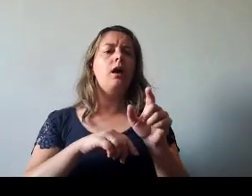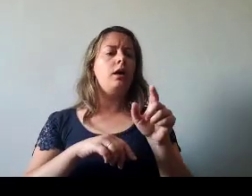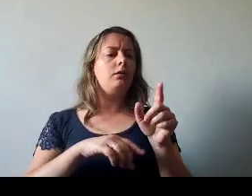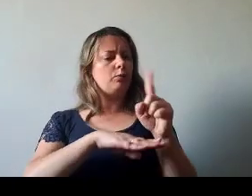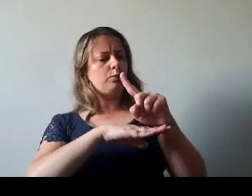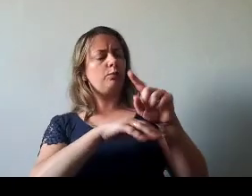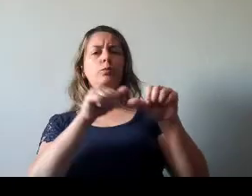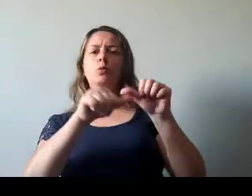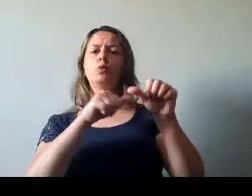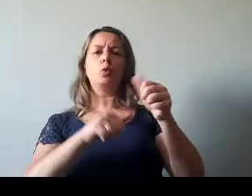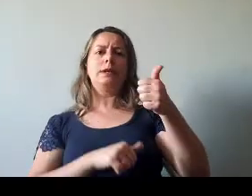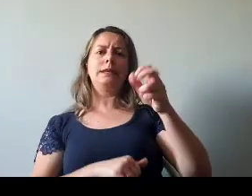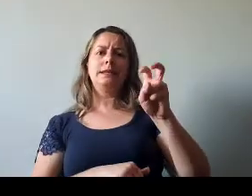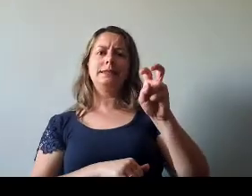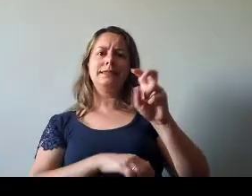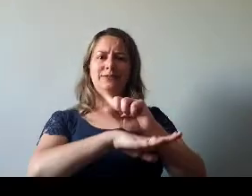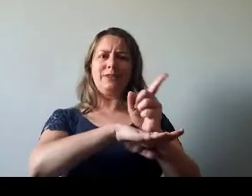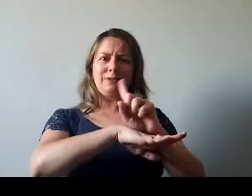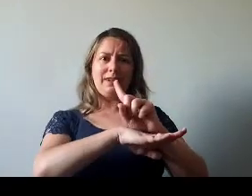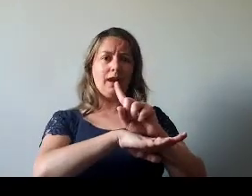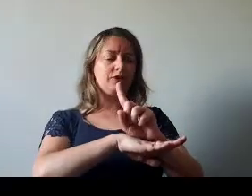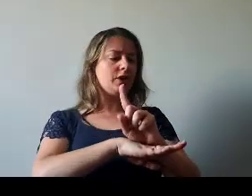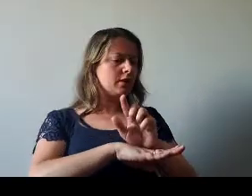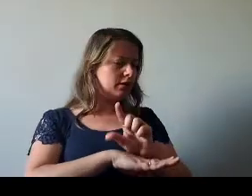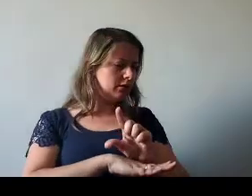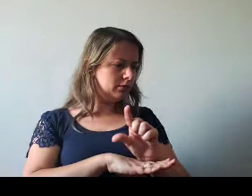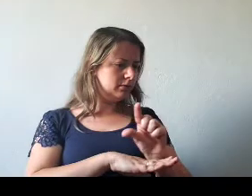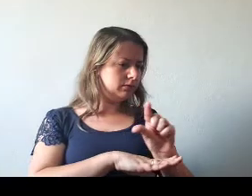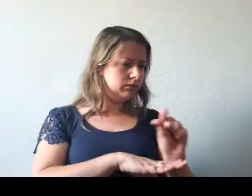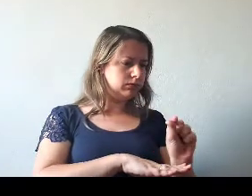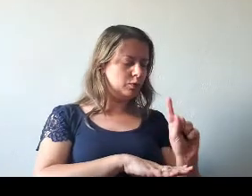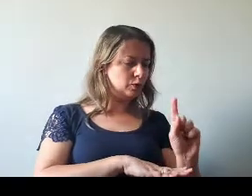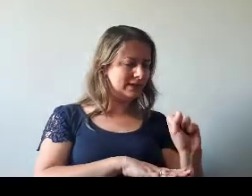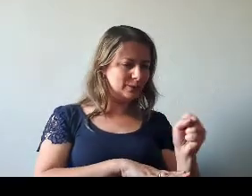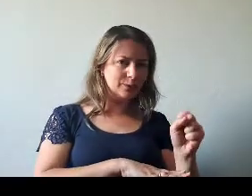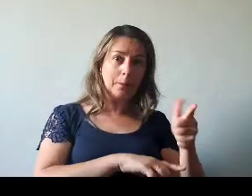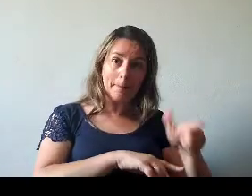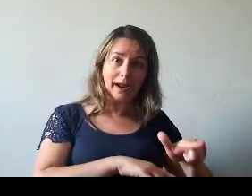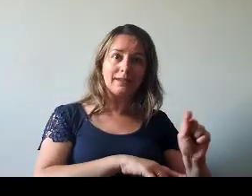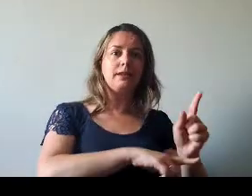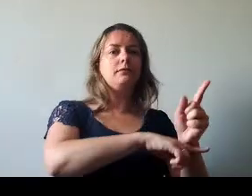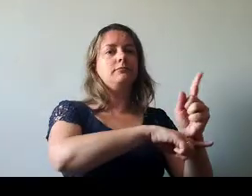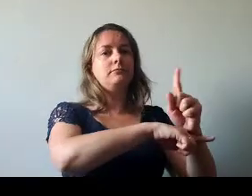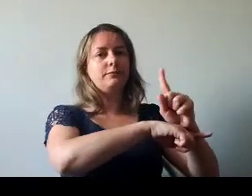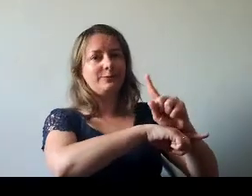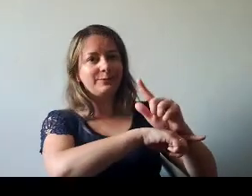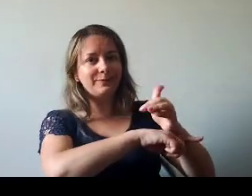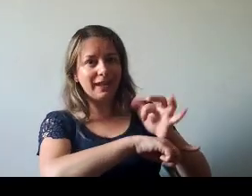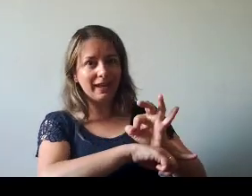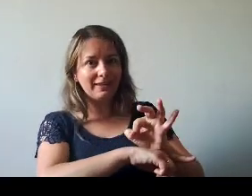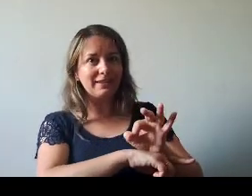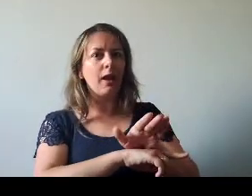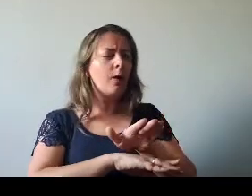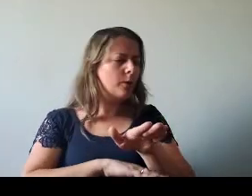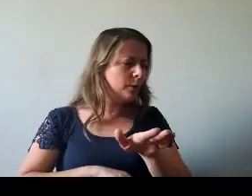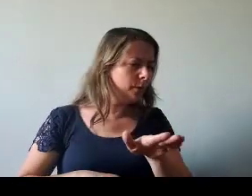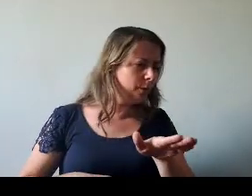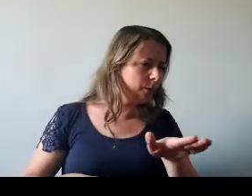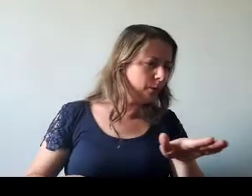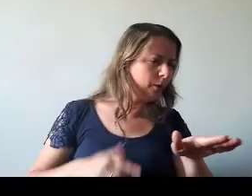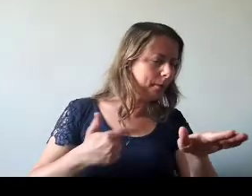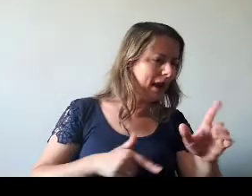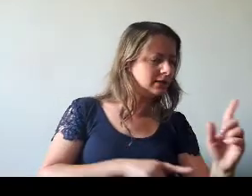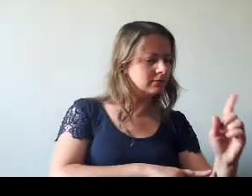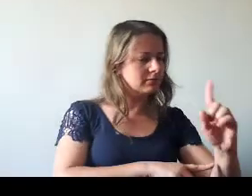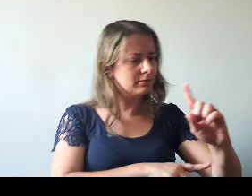tornou 10. Mais um segundo se tornou 5. Mais um segundo se tornou 0. Quer dizer, a velocidade ela está caindo de